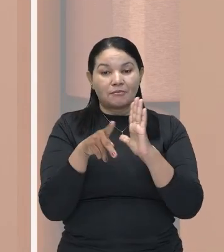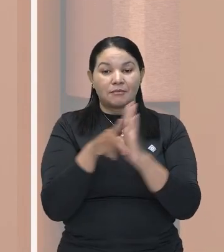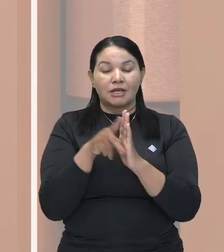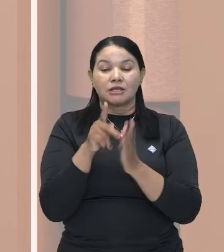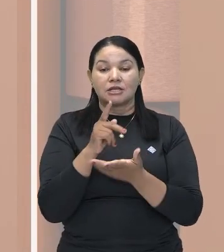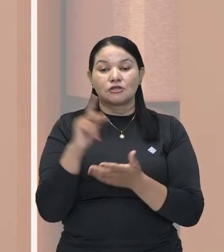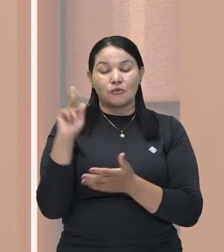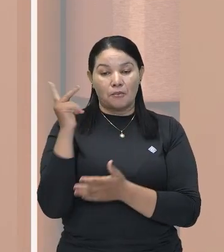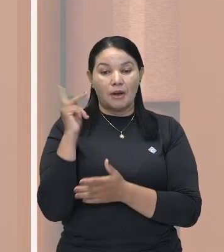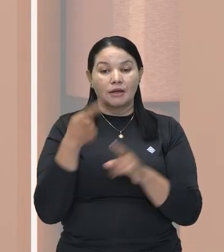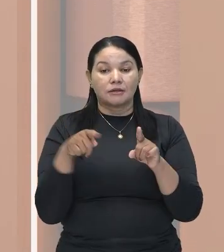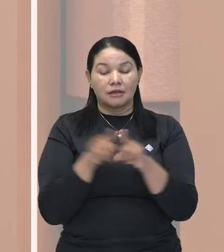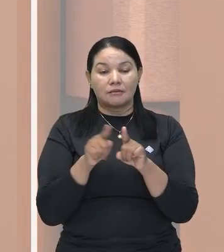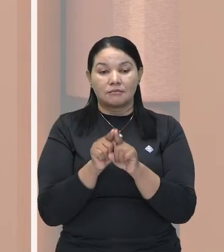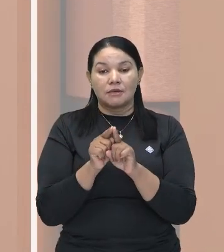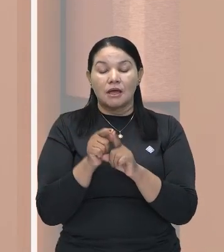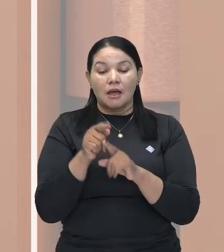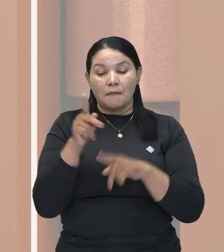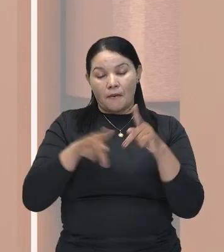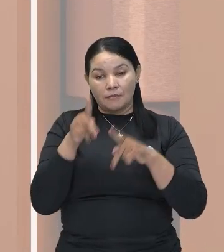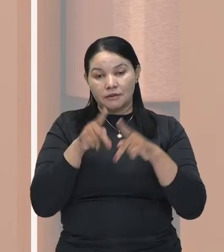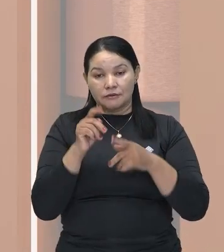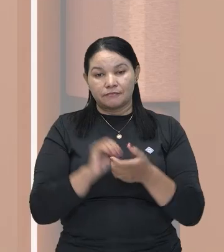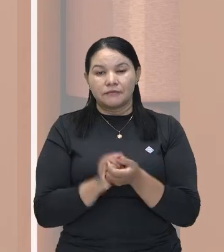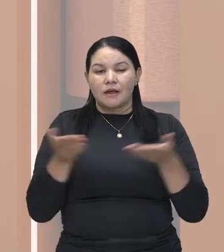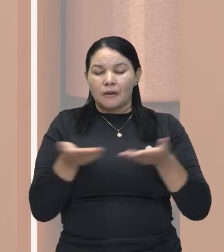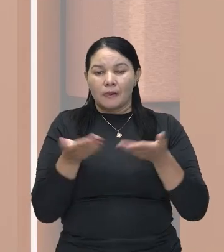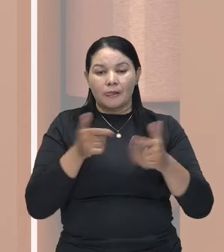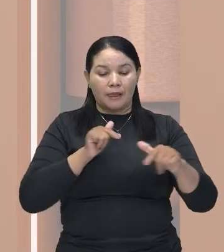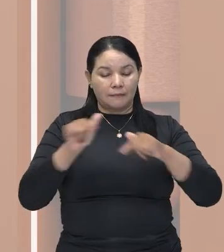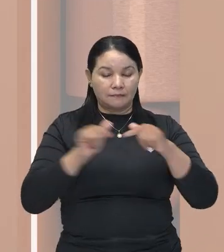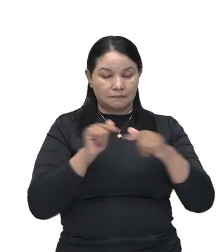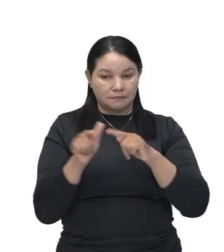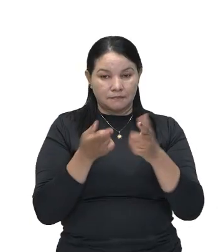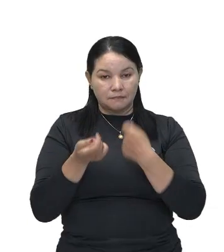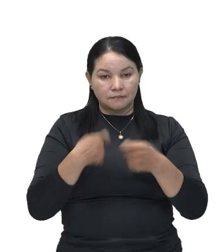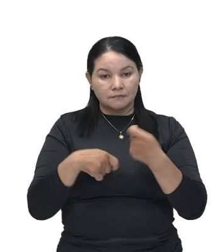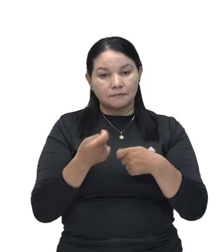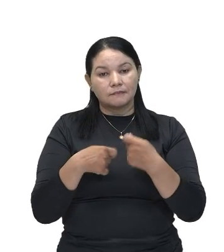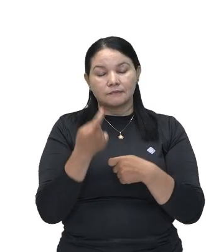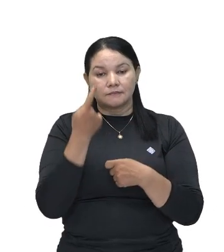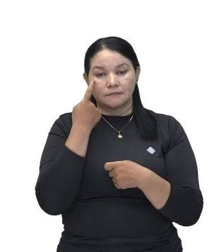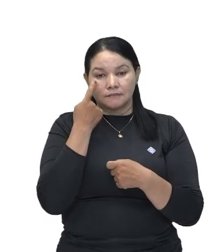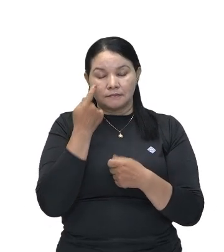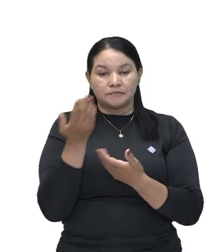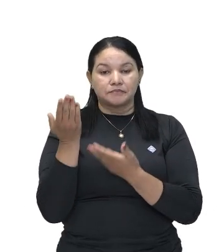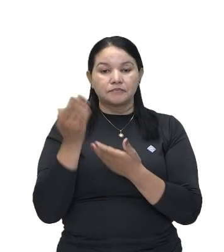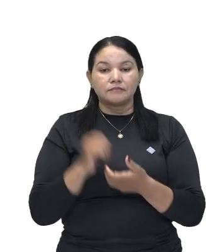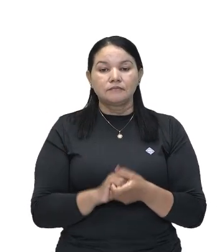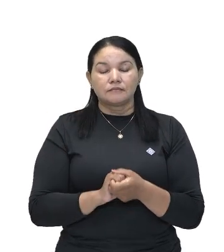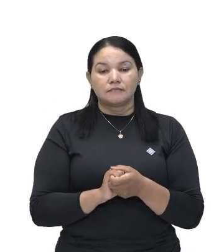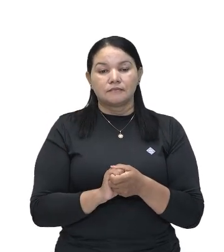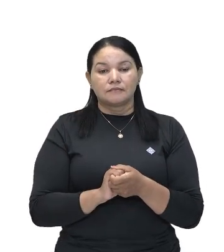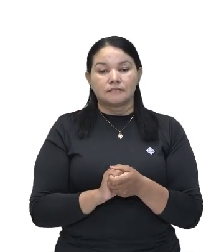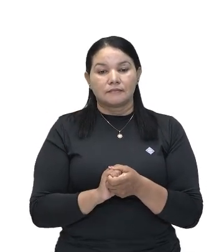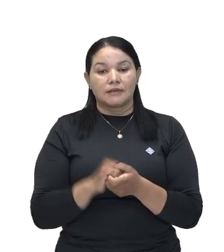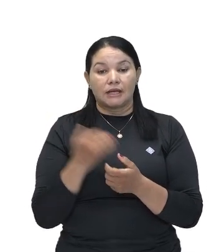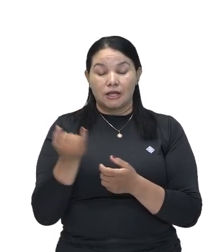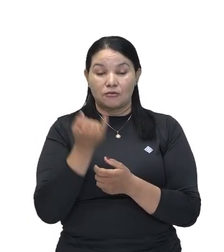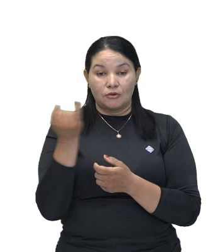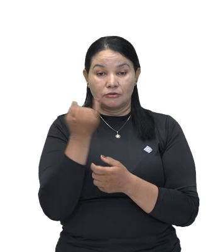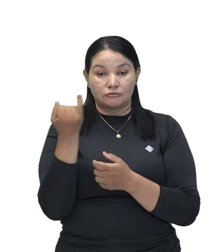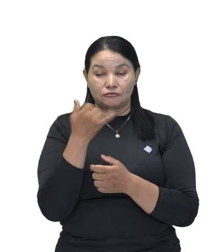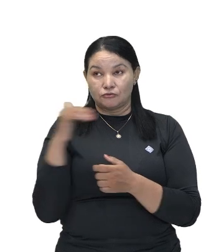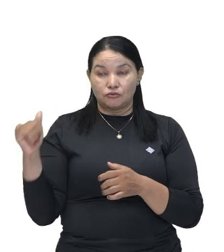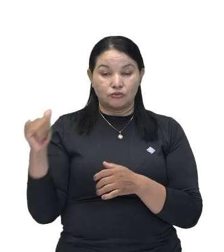do Paraguai em relação à população. Agora falando sobre as atividades econômicas. Então nós temos importantes vias